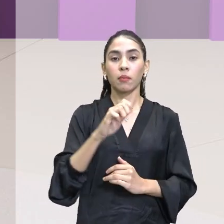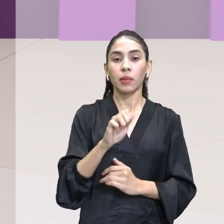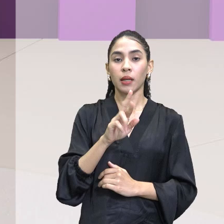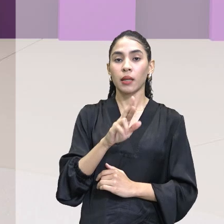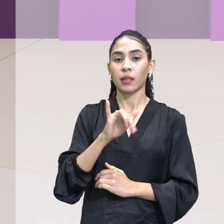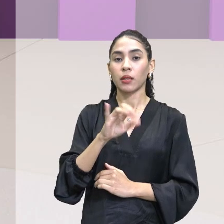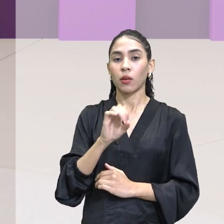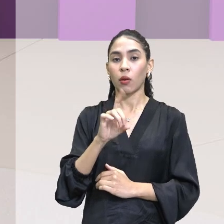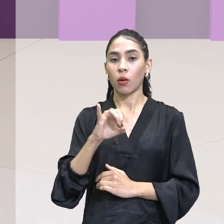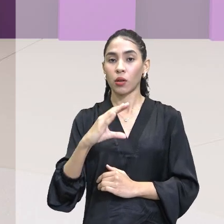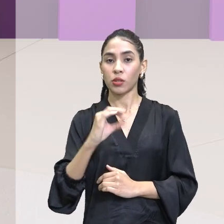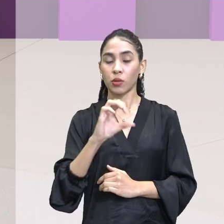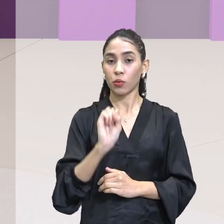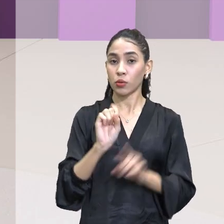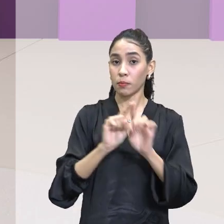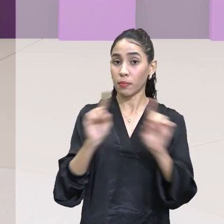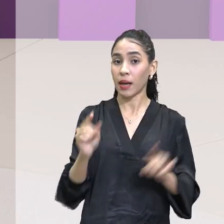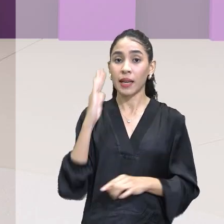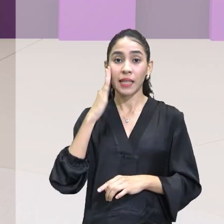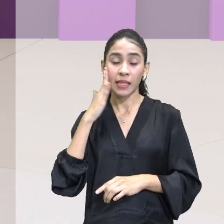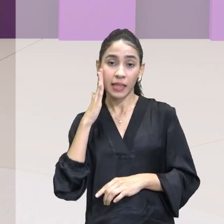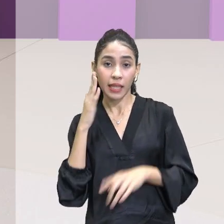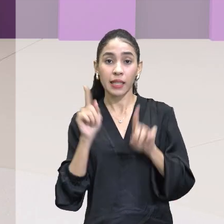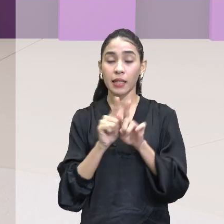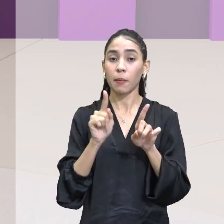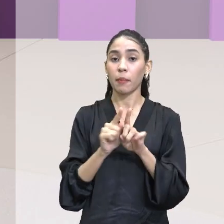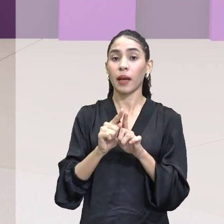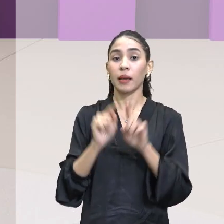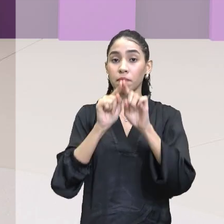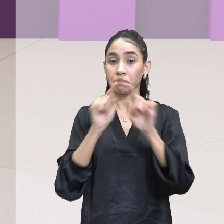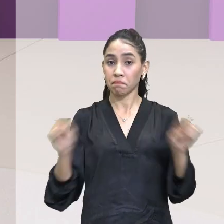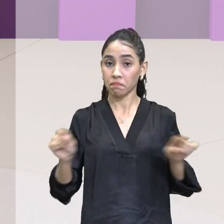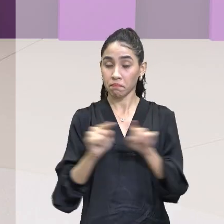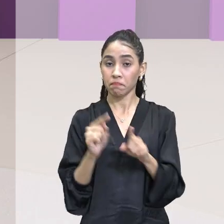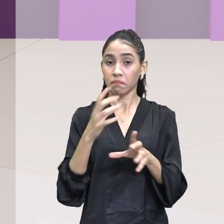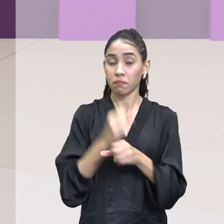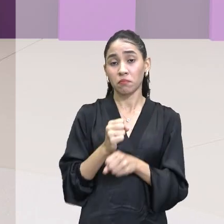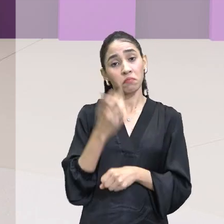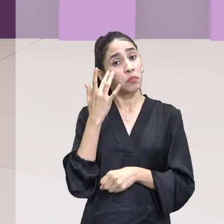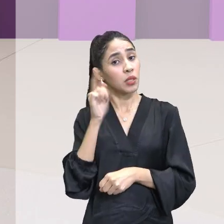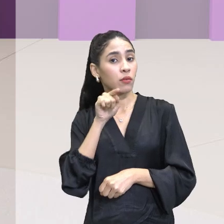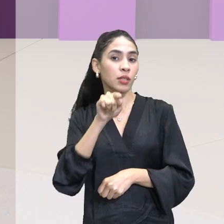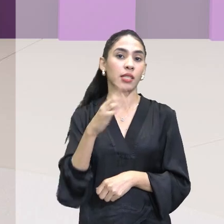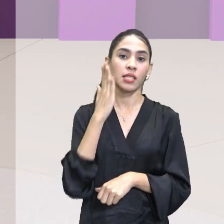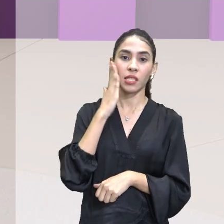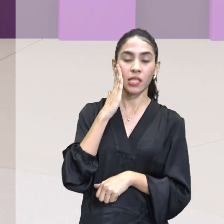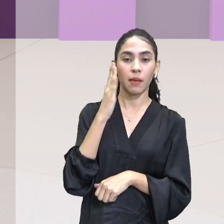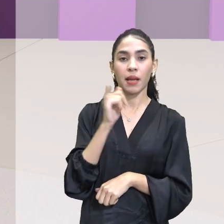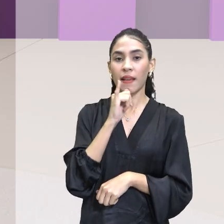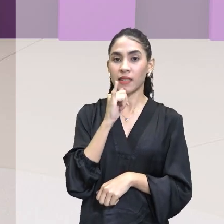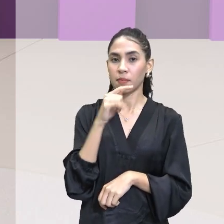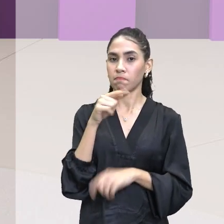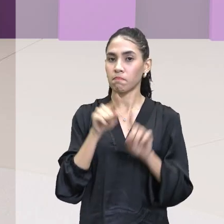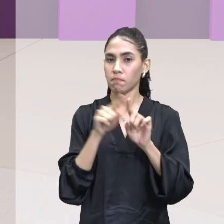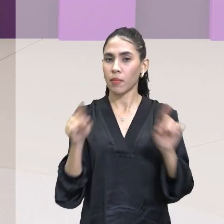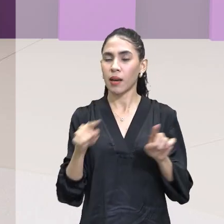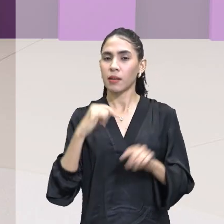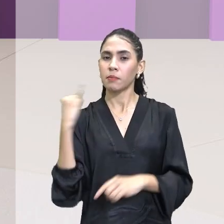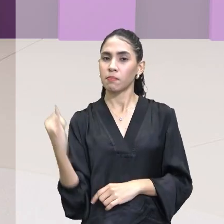as propriedades de quem aí das funções trigonométricas, eu não sei se você sabe, mas a visualização é de